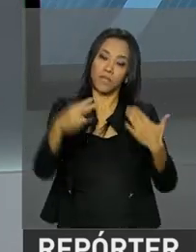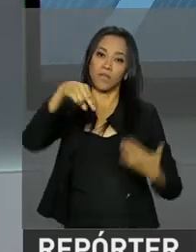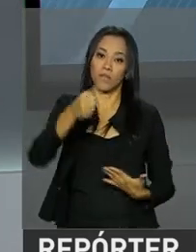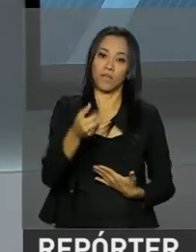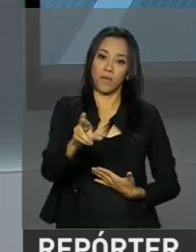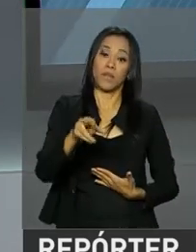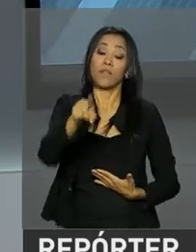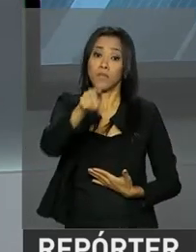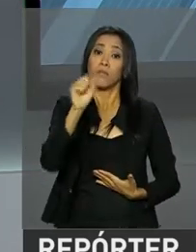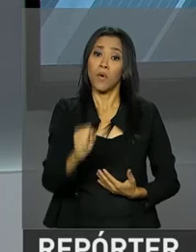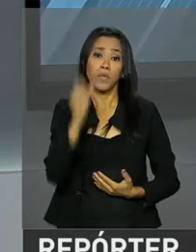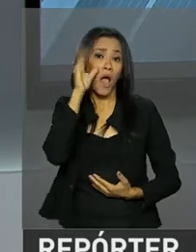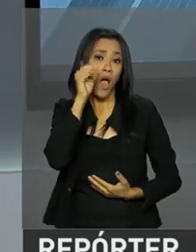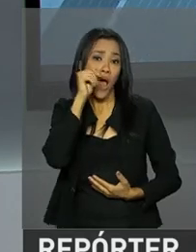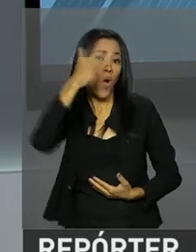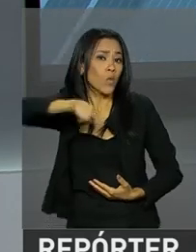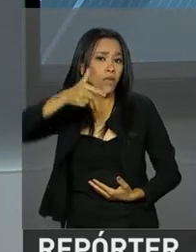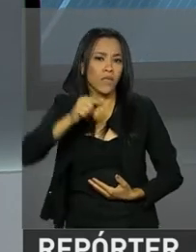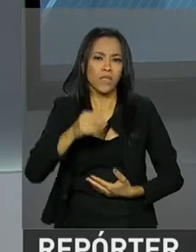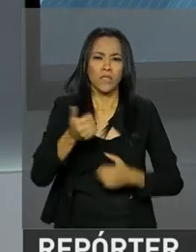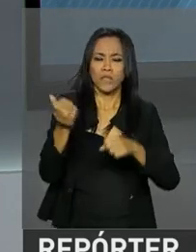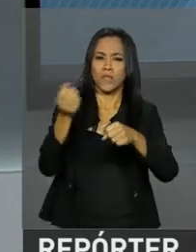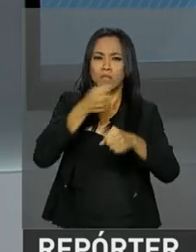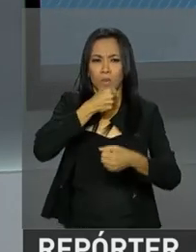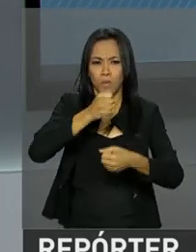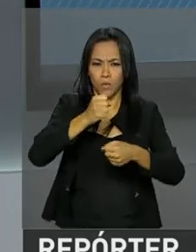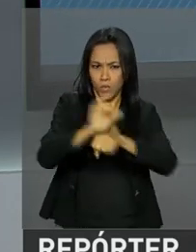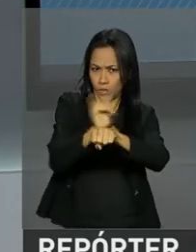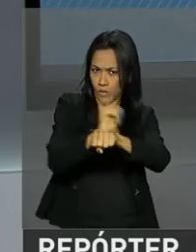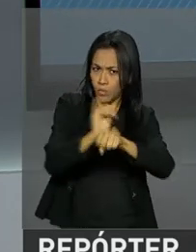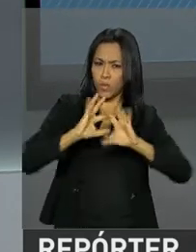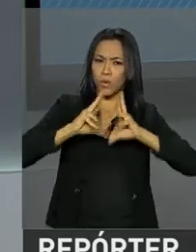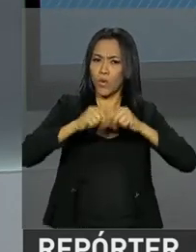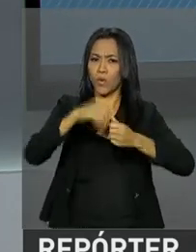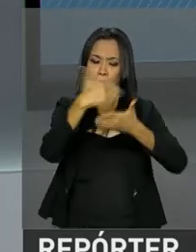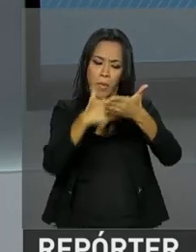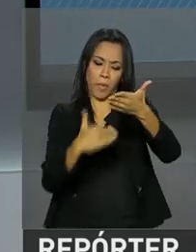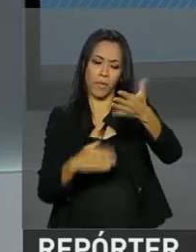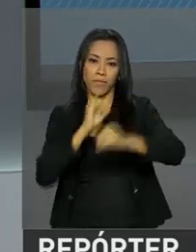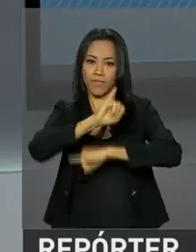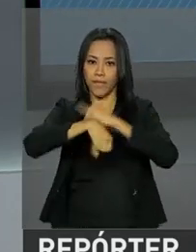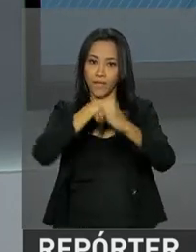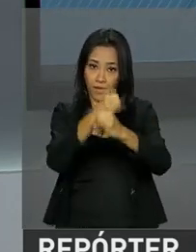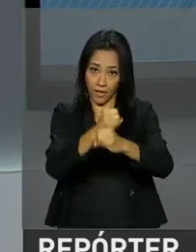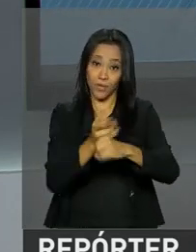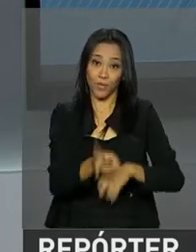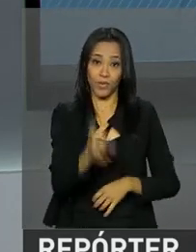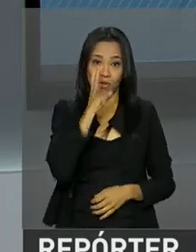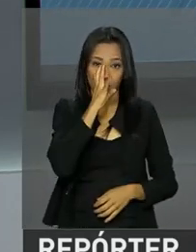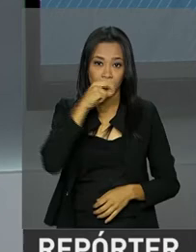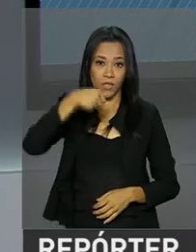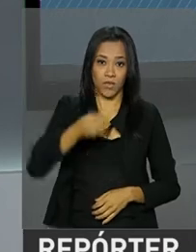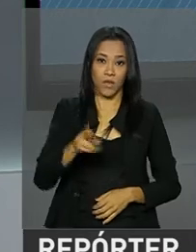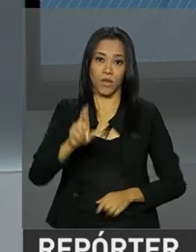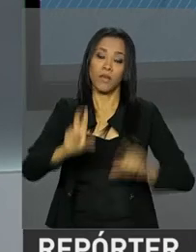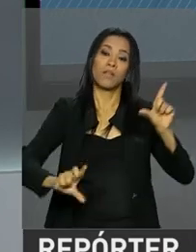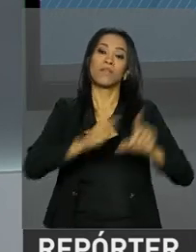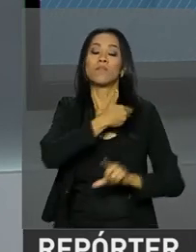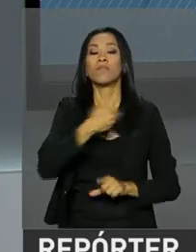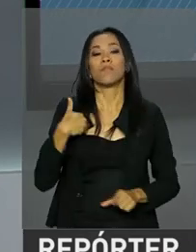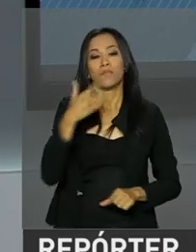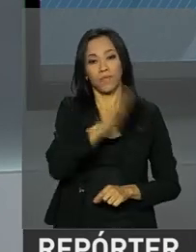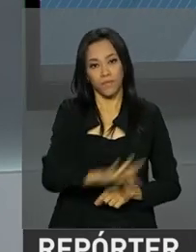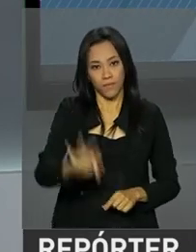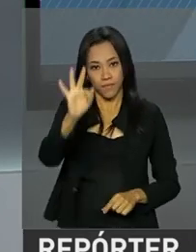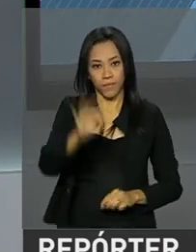pode rever as reportagens no youtube e toda a nossa programação também está na internet continue com a gente aqui na nbr a tv